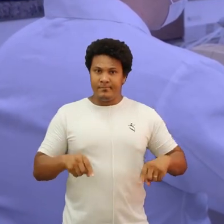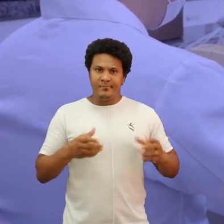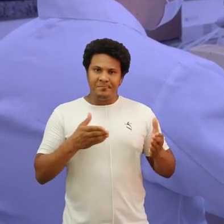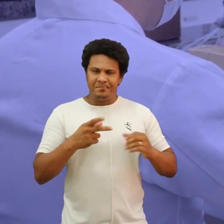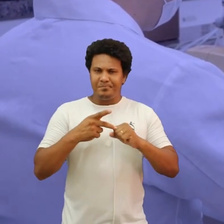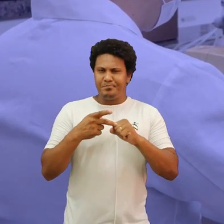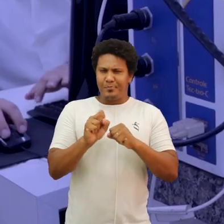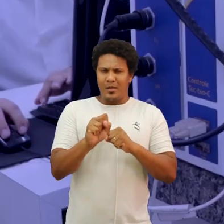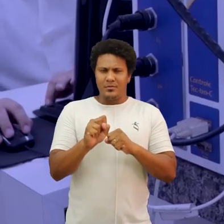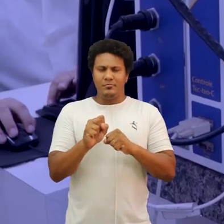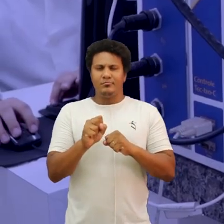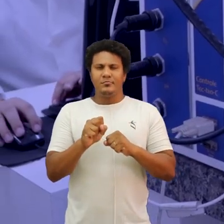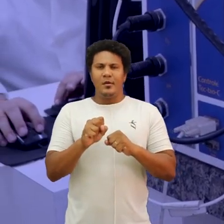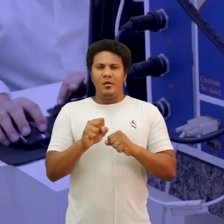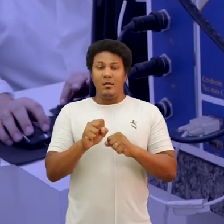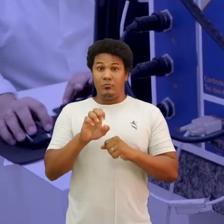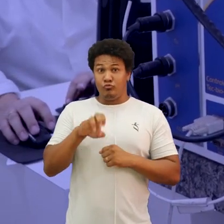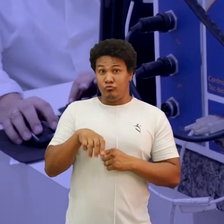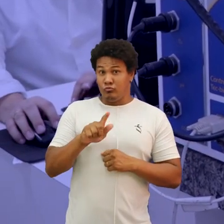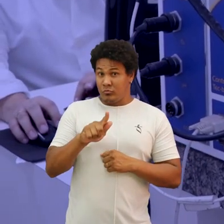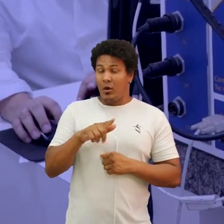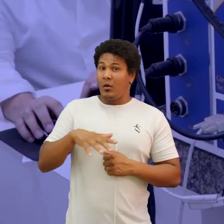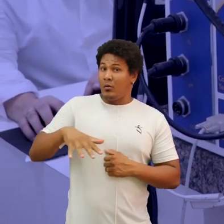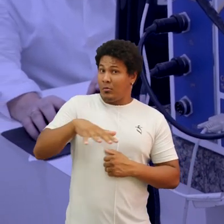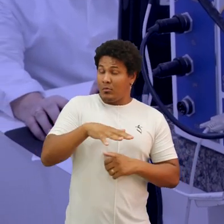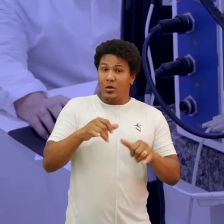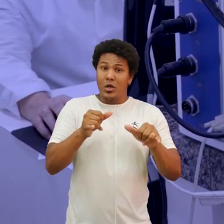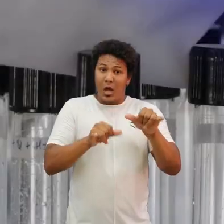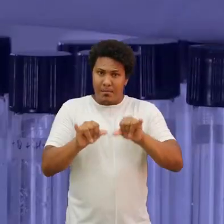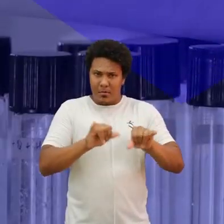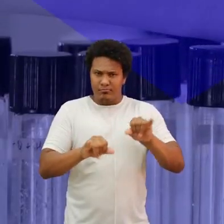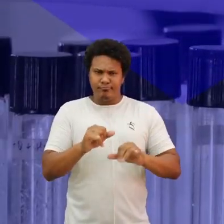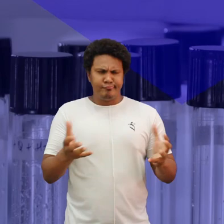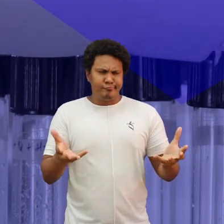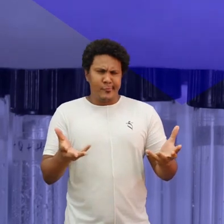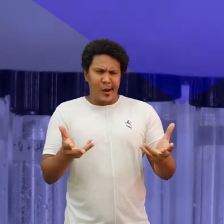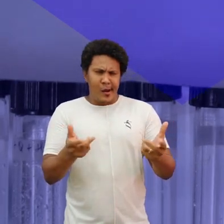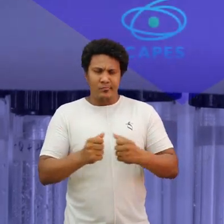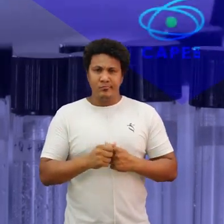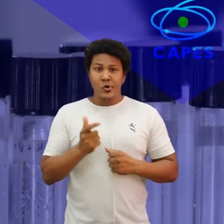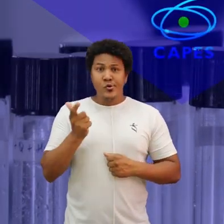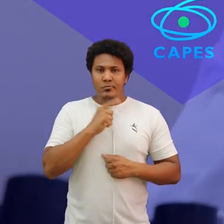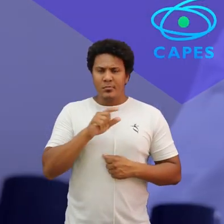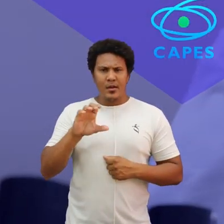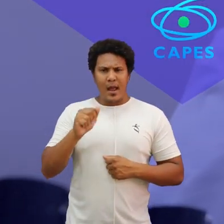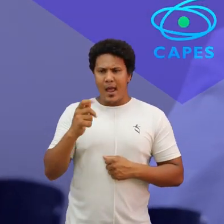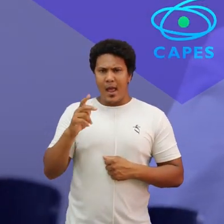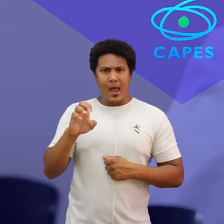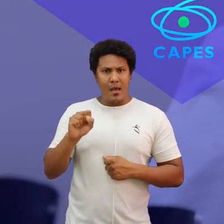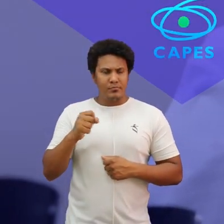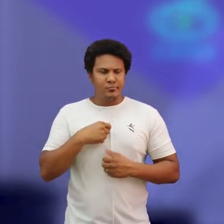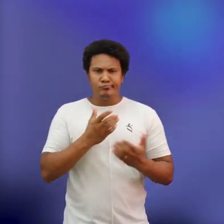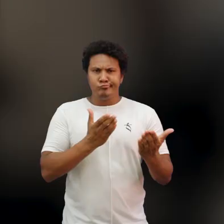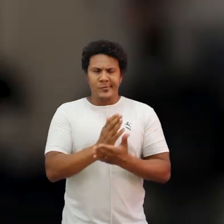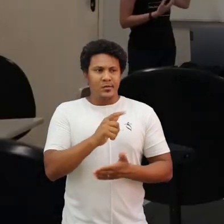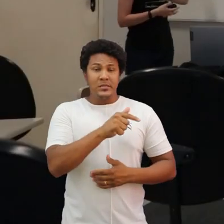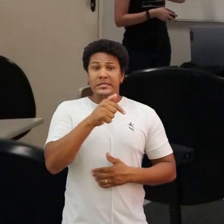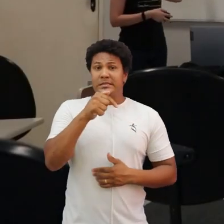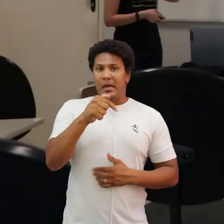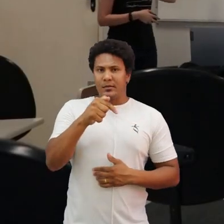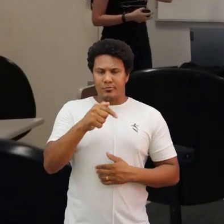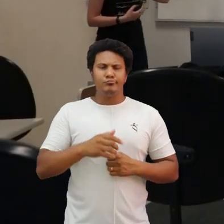programa de pós-graduação em Engenharia Química de excelência, avaliado com a nota máxima 7 pela CAPES.